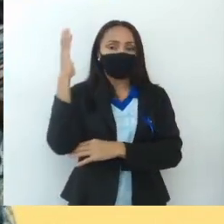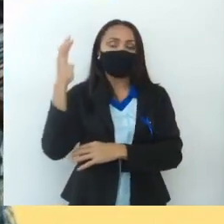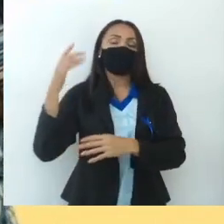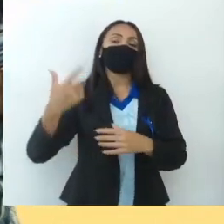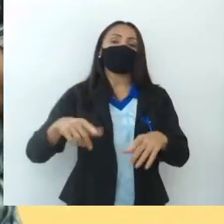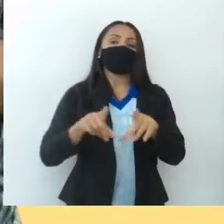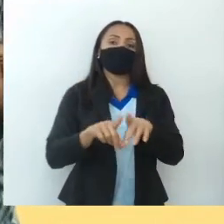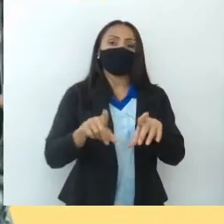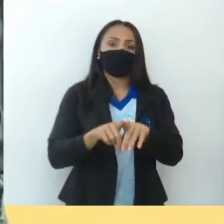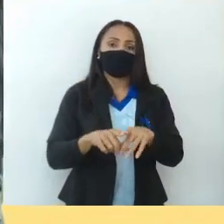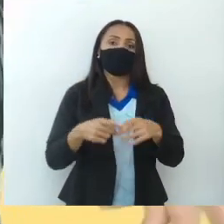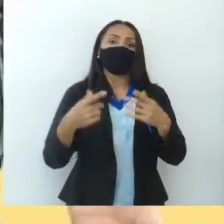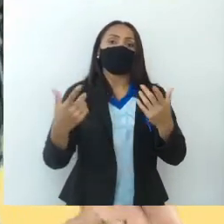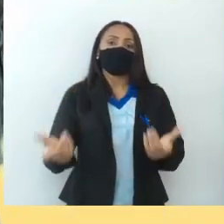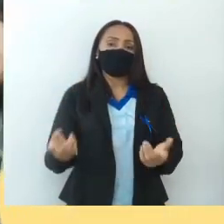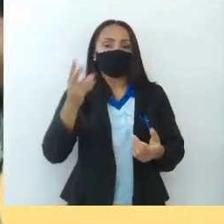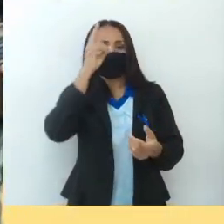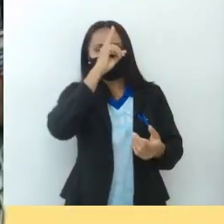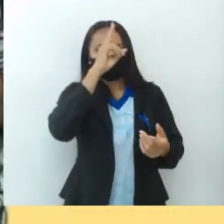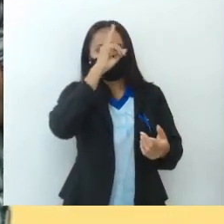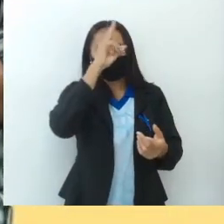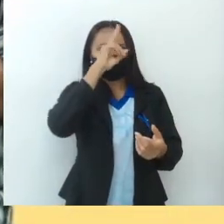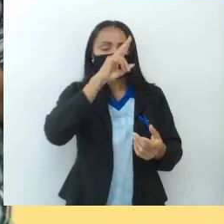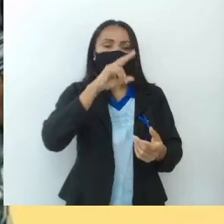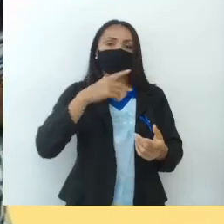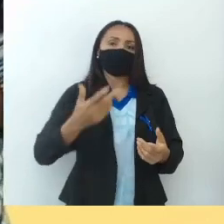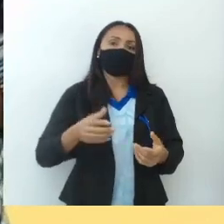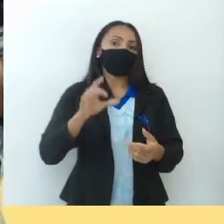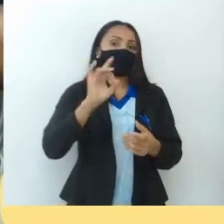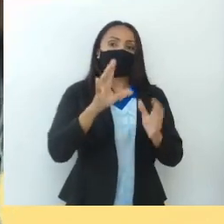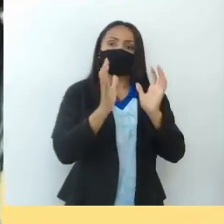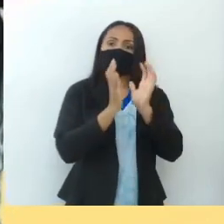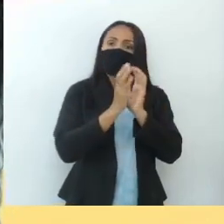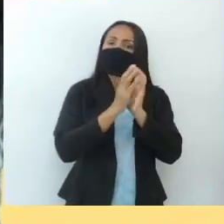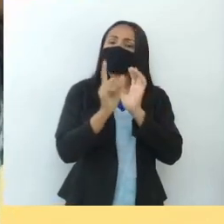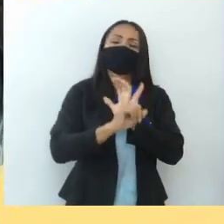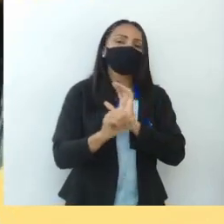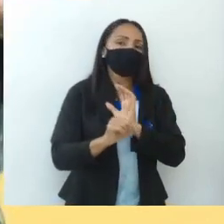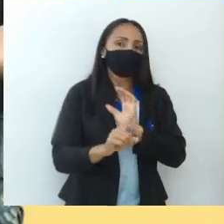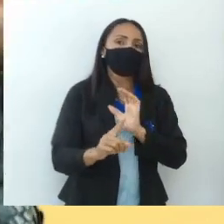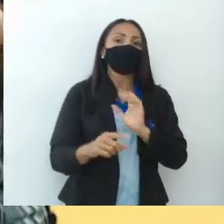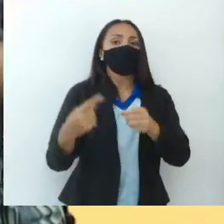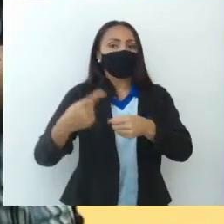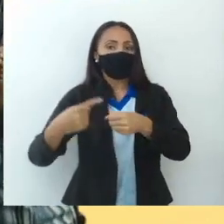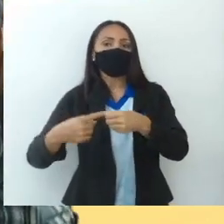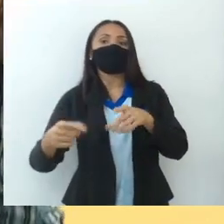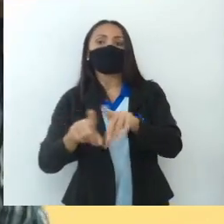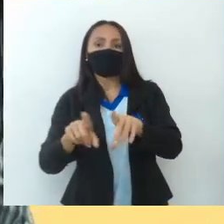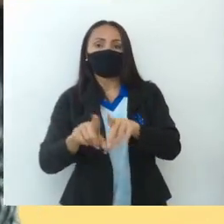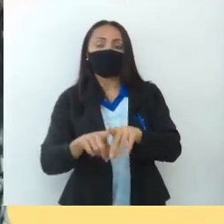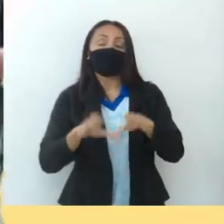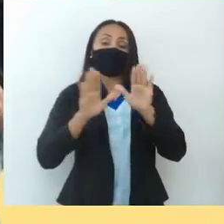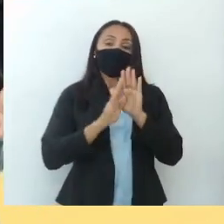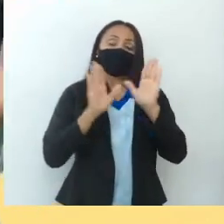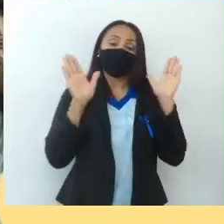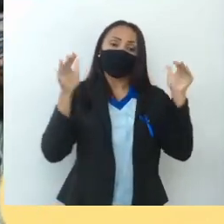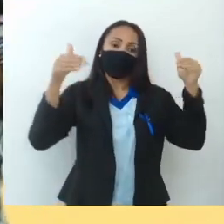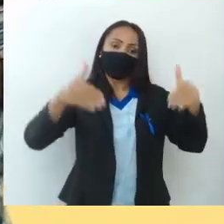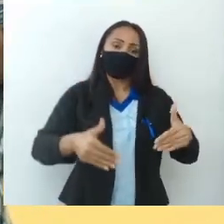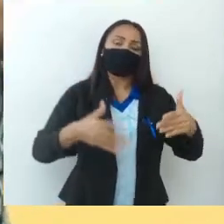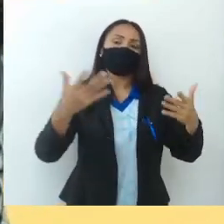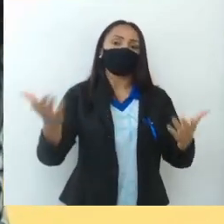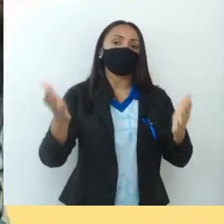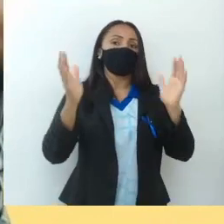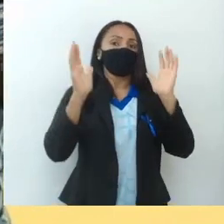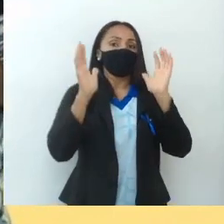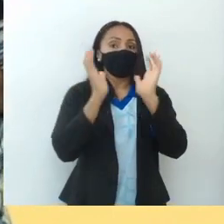cidades cheias de história, não é só Recife. Com certeza, não é só Recife. Nós estamos focando hoje porque o nosso tema é Recife e as ruas que andei. Mas...